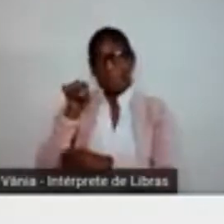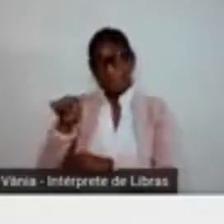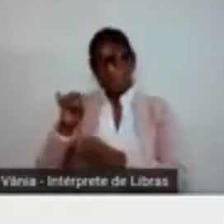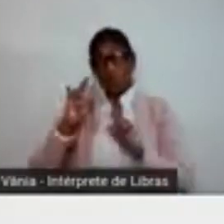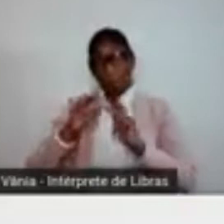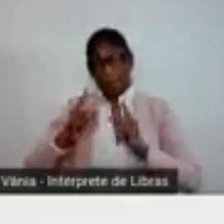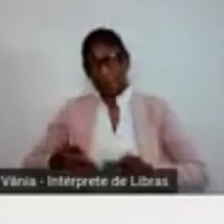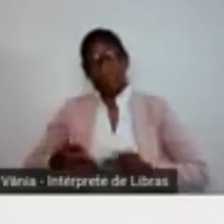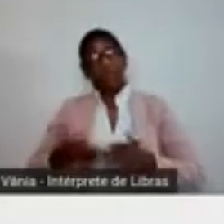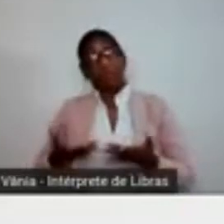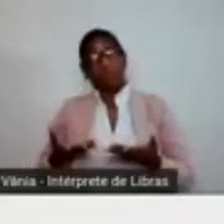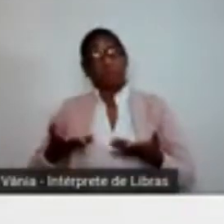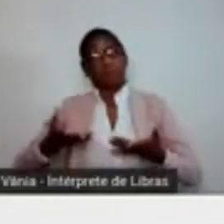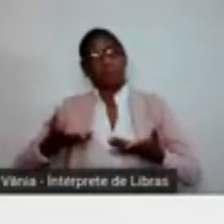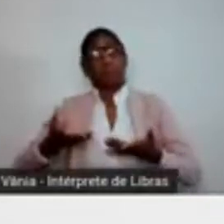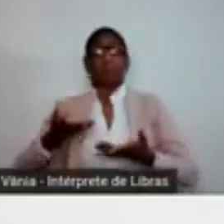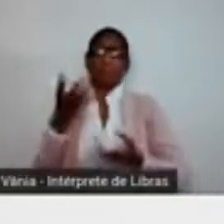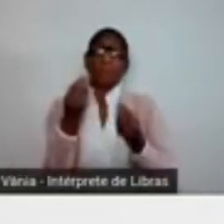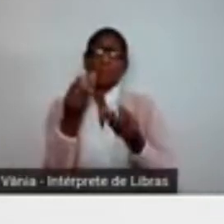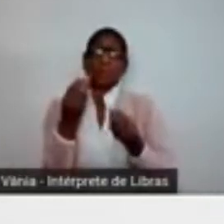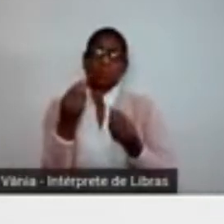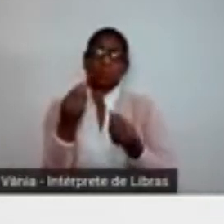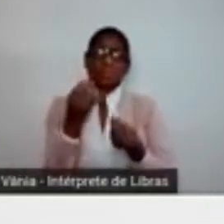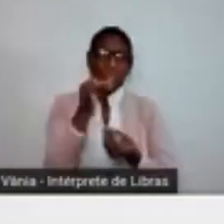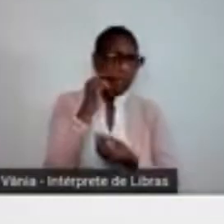num patamar elevado, né? Quando a gente olha proporcionalmente à população,